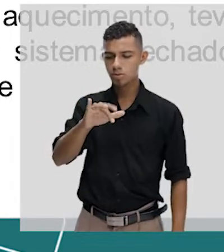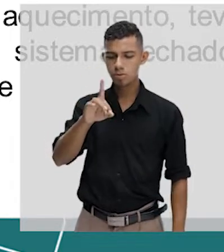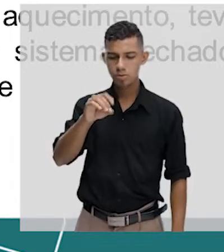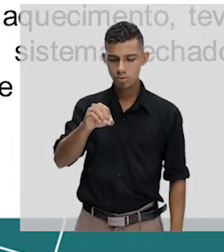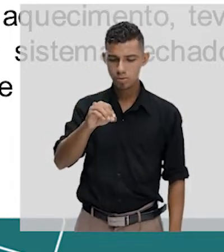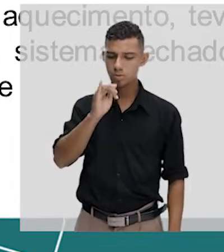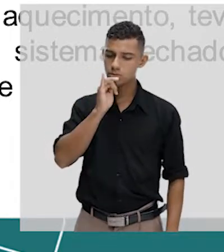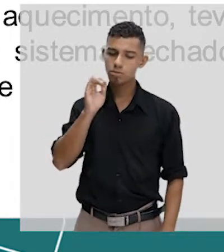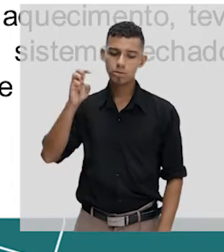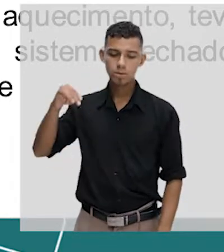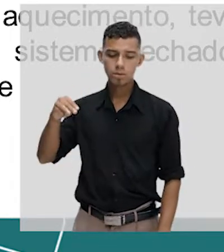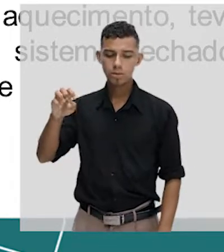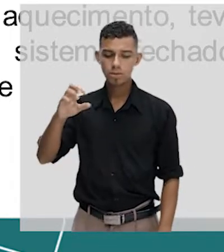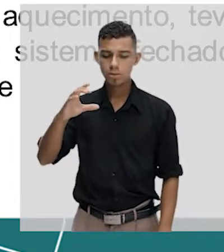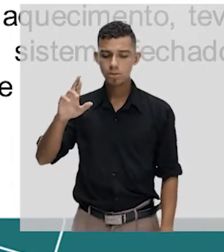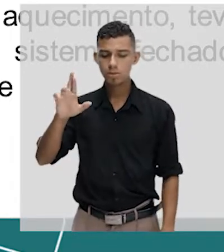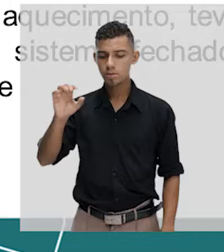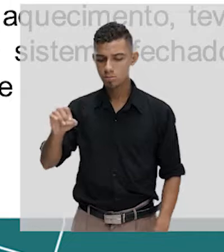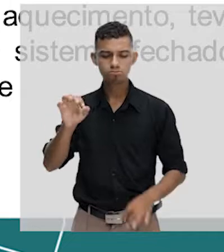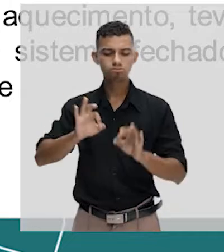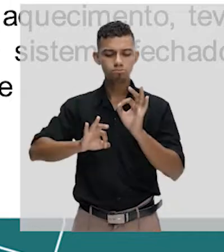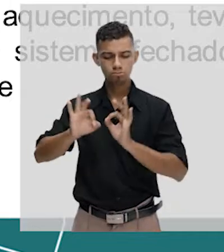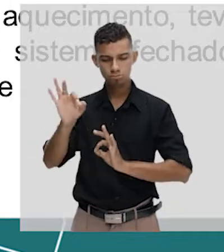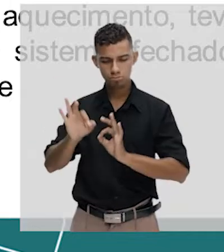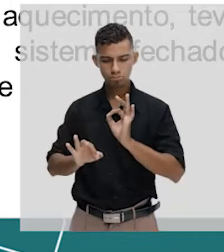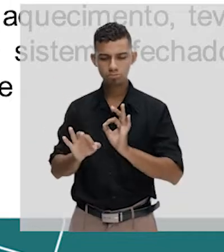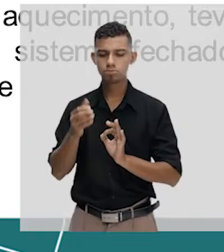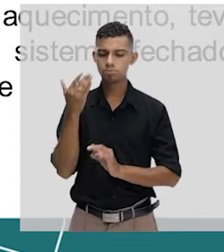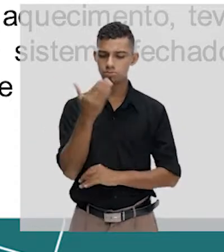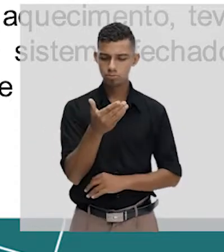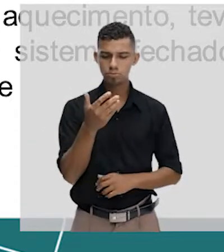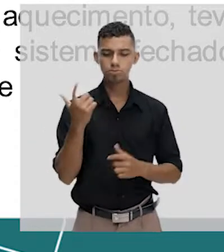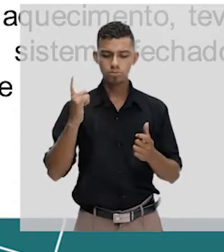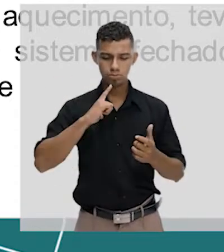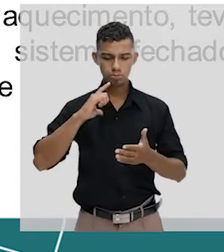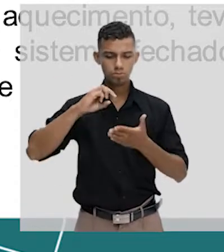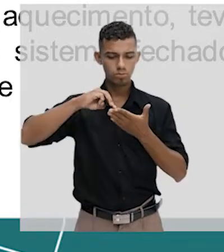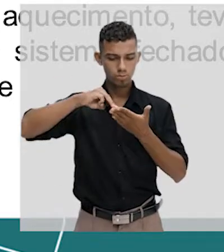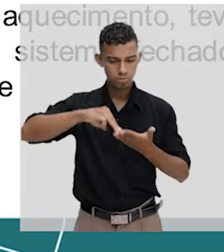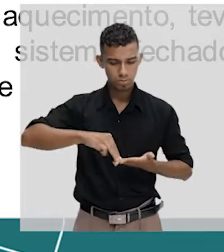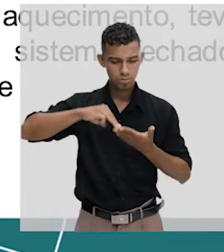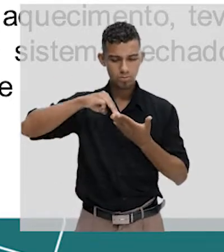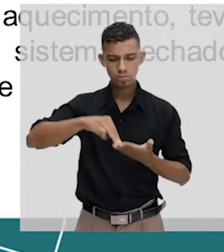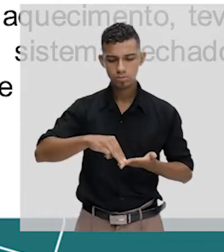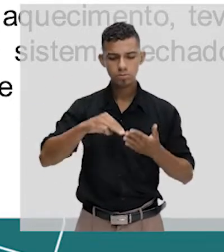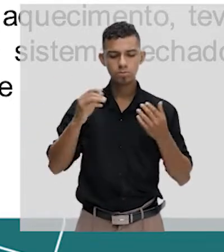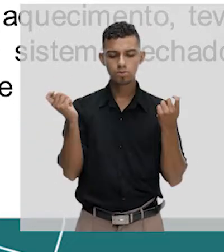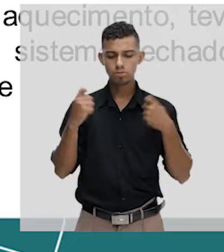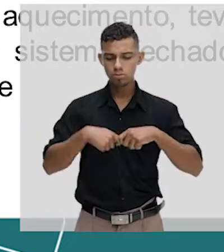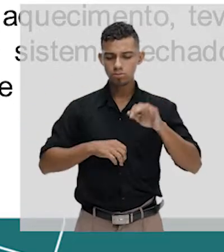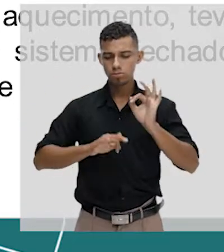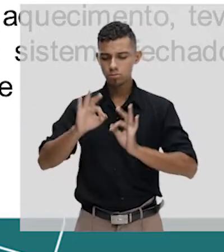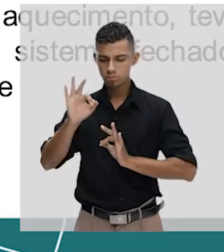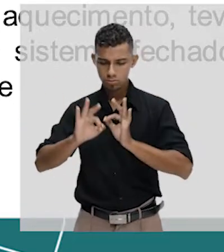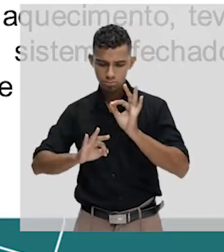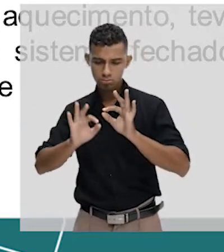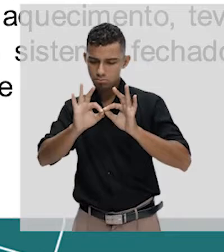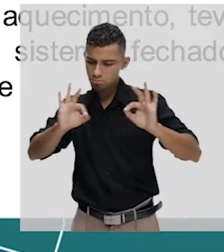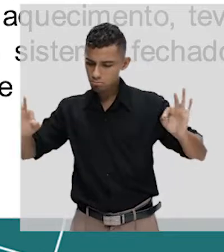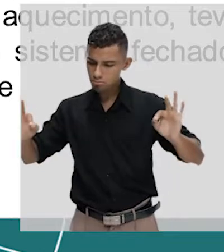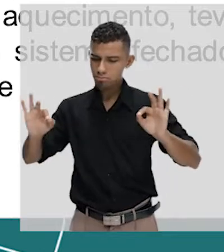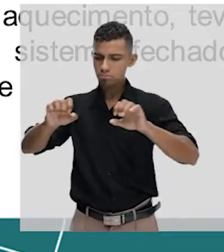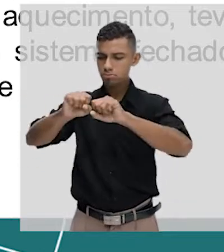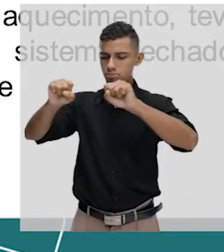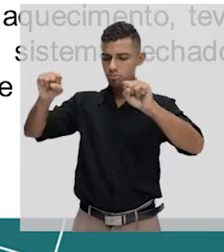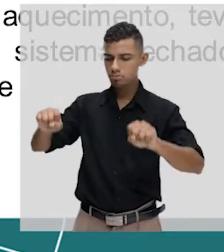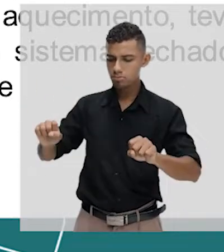a aquecimento, teve sua massa determinada, sua massa medida, quando foi colocado em um sistema